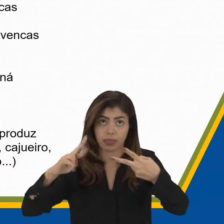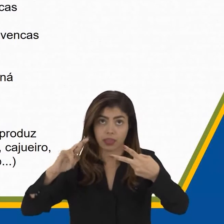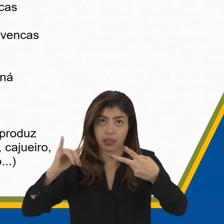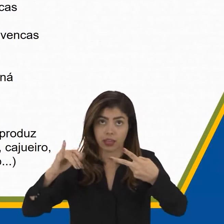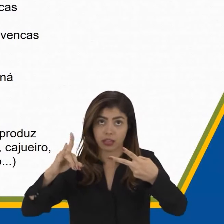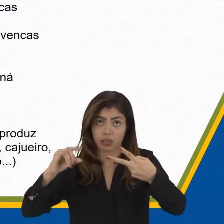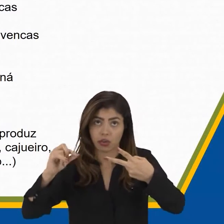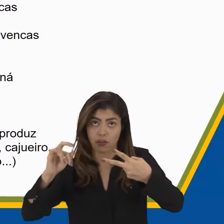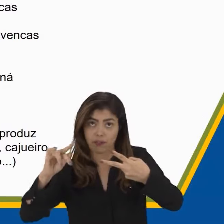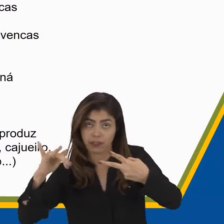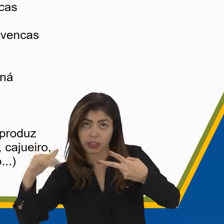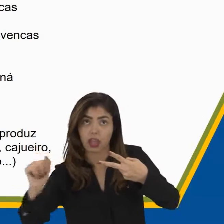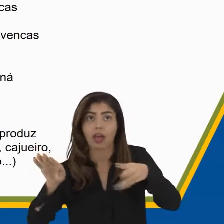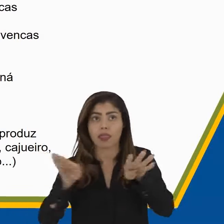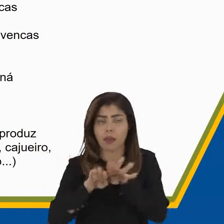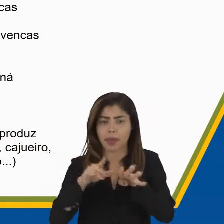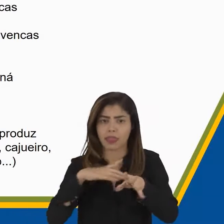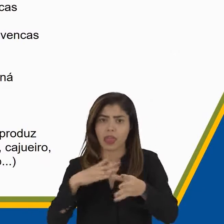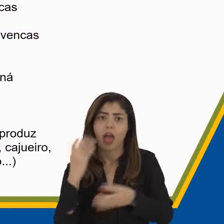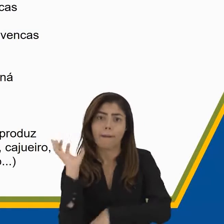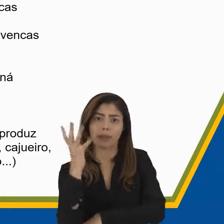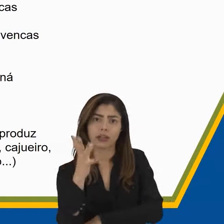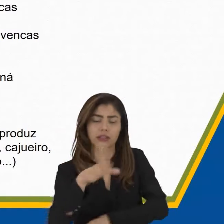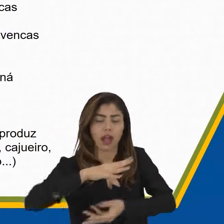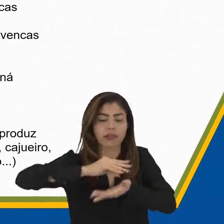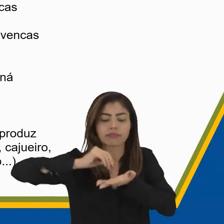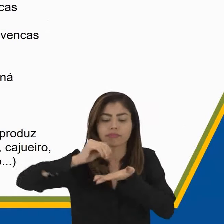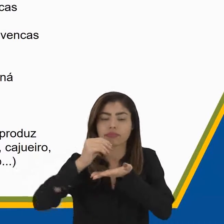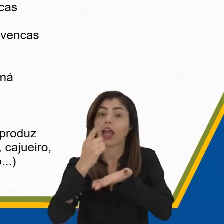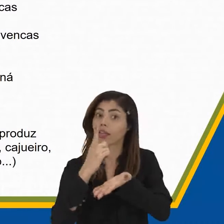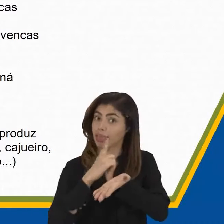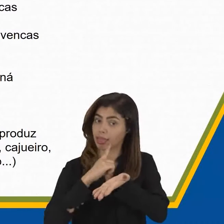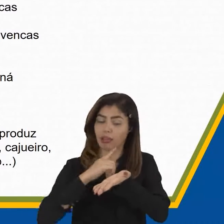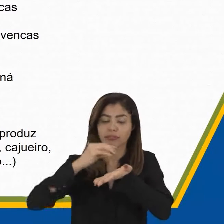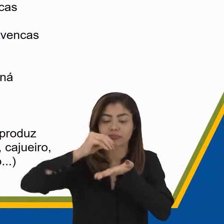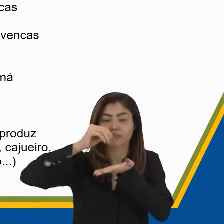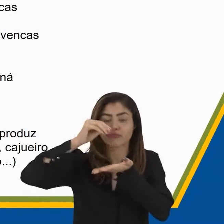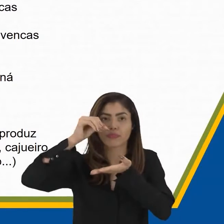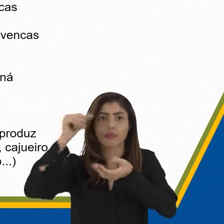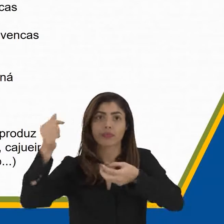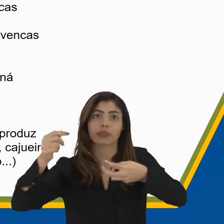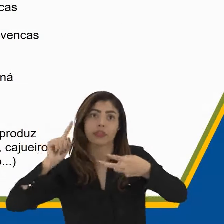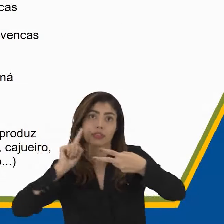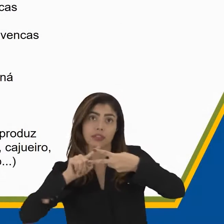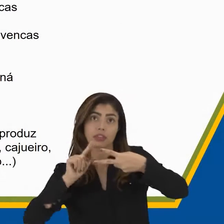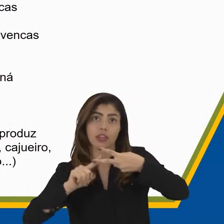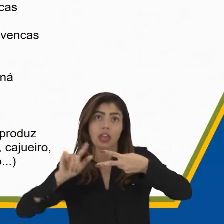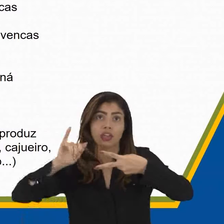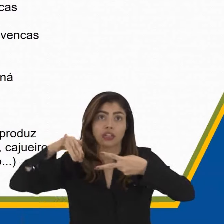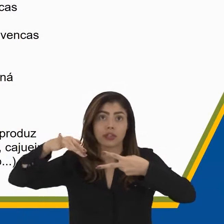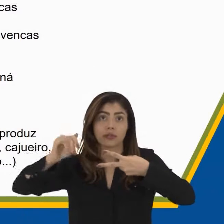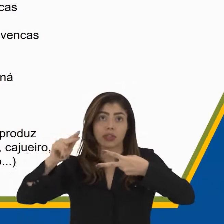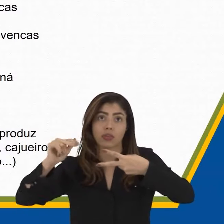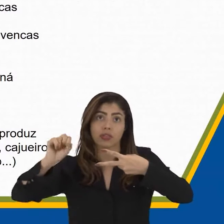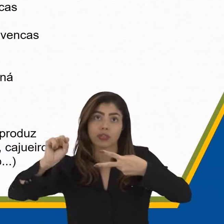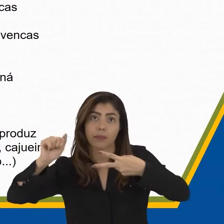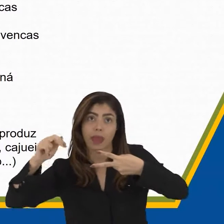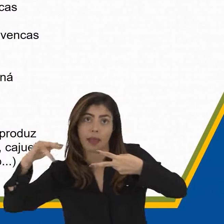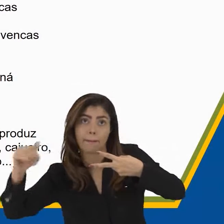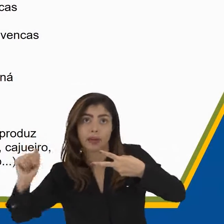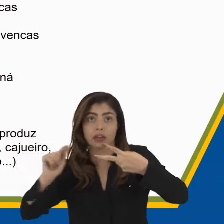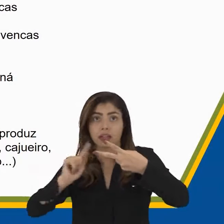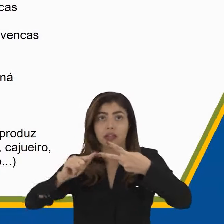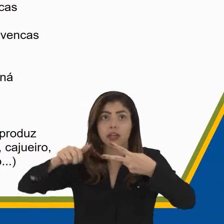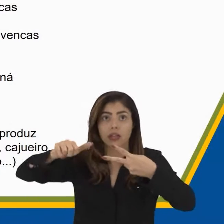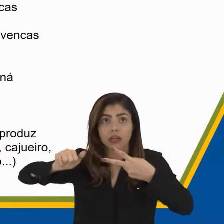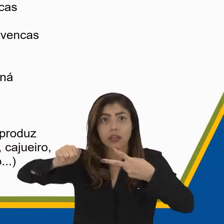vamos ter as plantas com sementes, né? E aí a gente vai ter as gimnospermas e as angiospermas. De